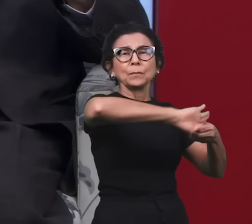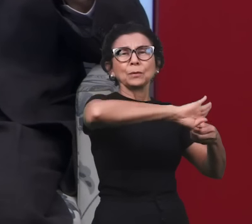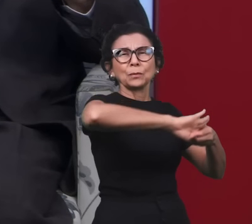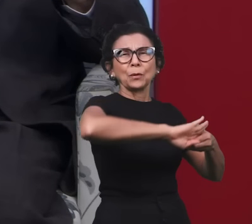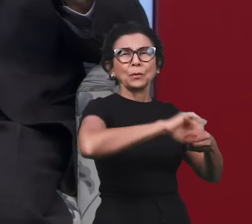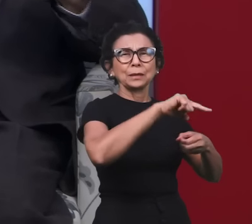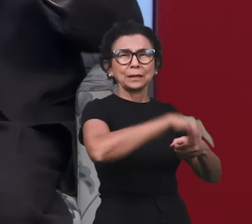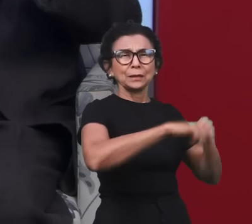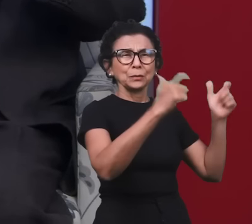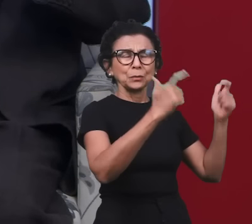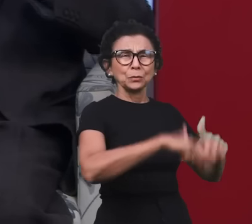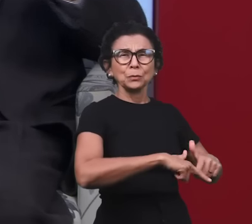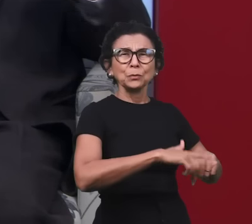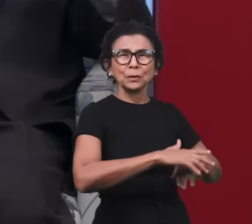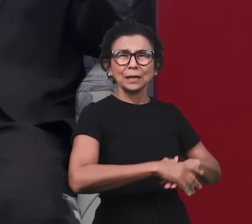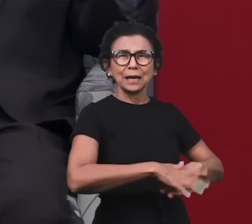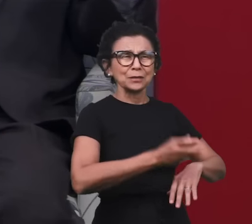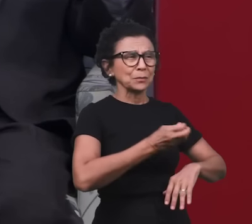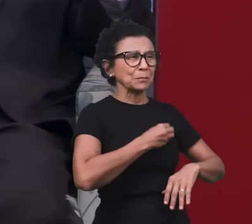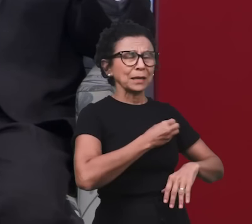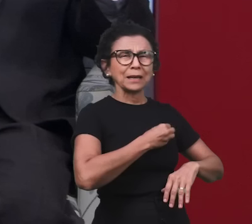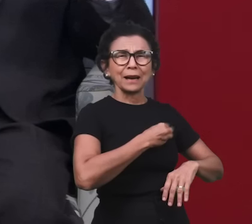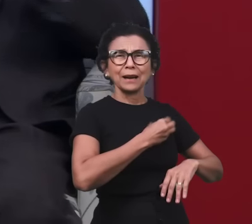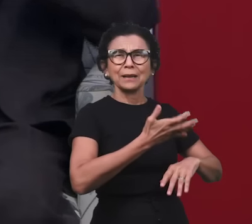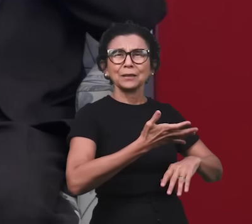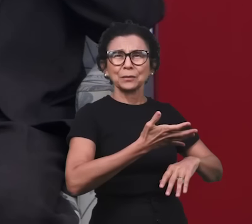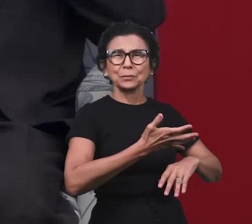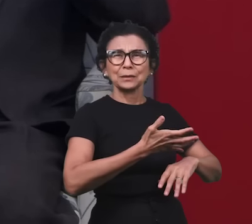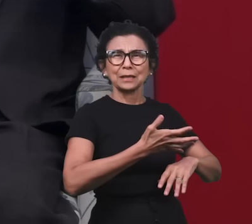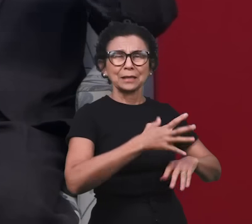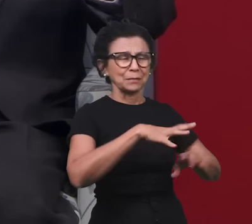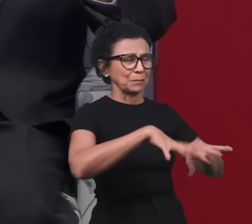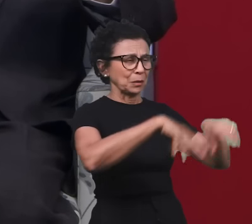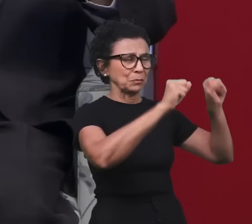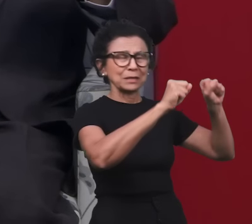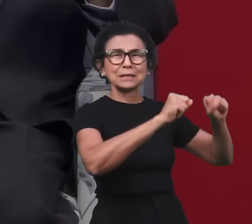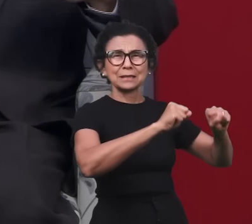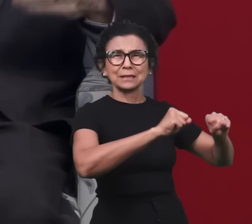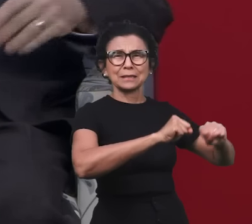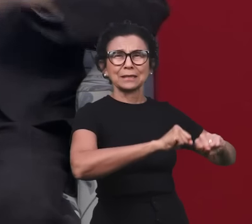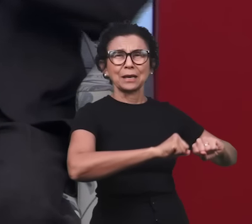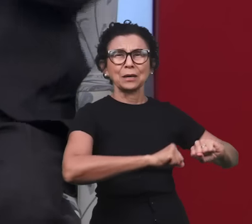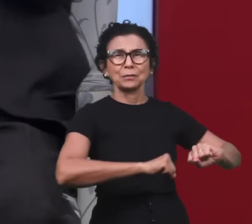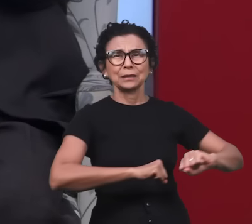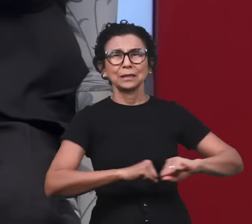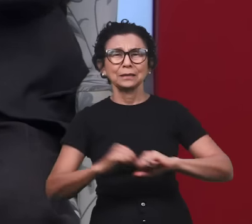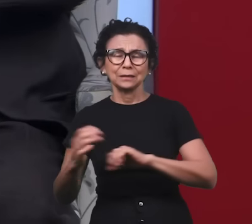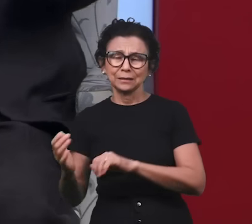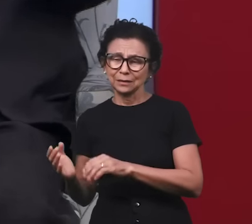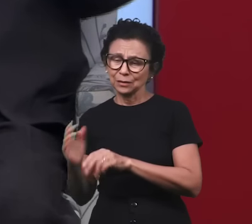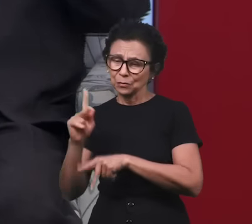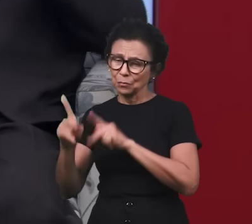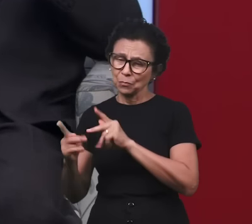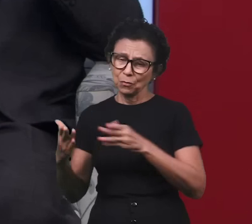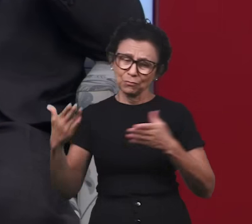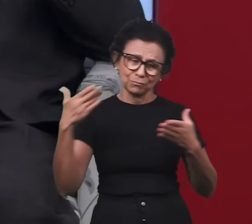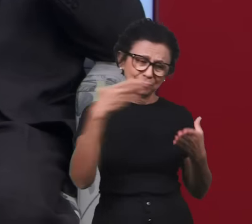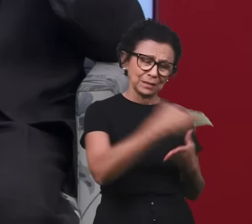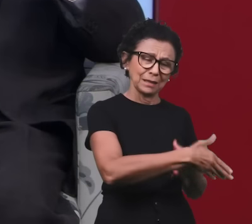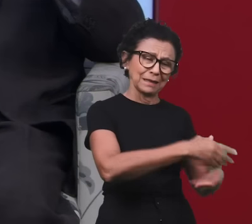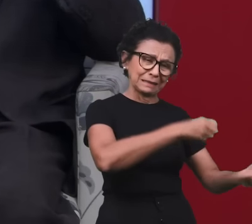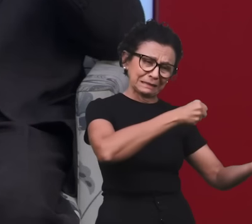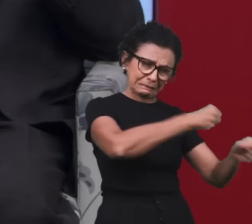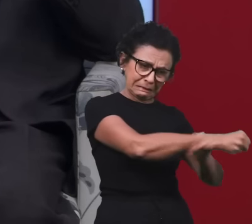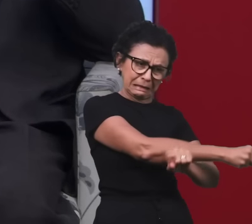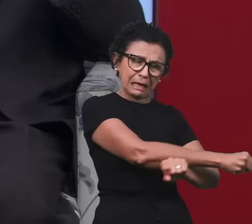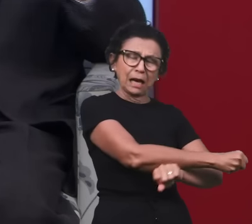das abominações. Então Deus colocou as coisas no lugar. Israel estava fazendo coisas abomináveis, colocou ele no lugar